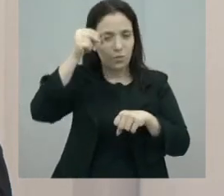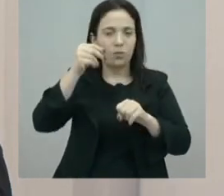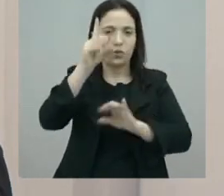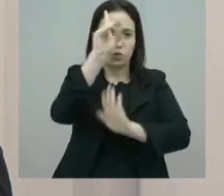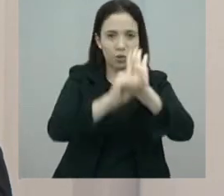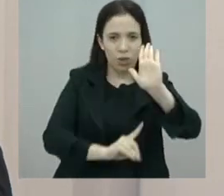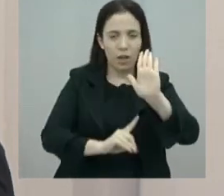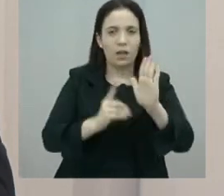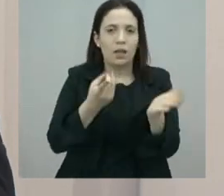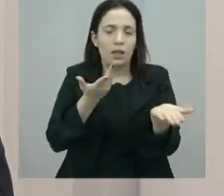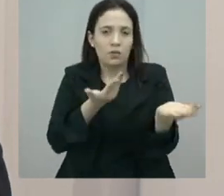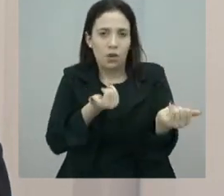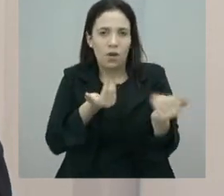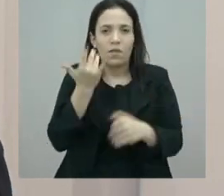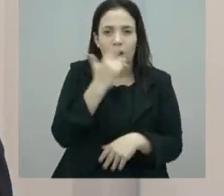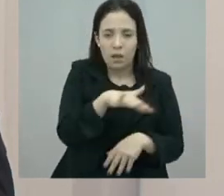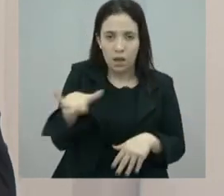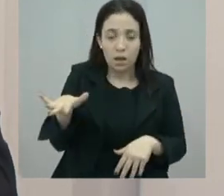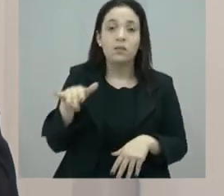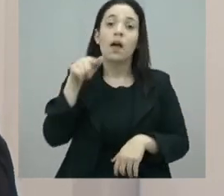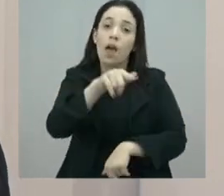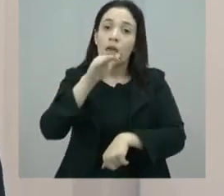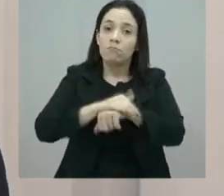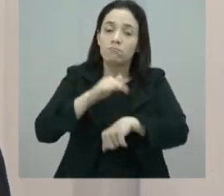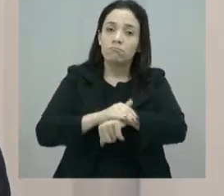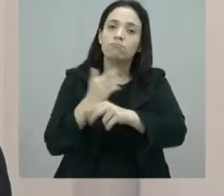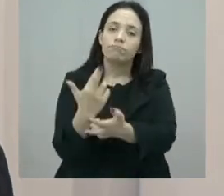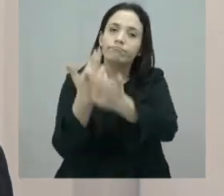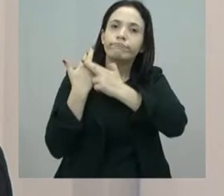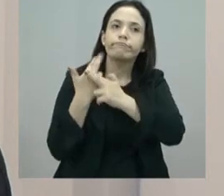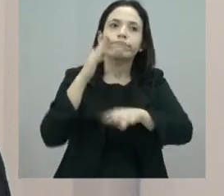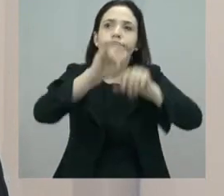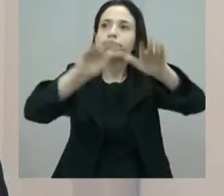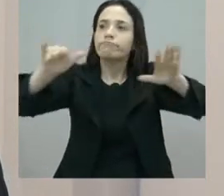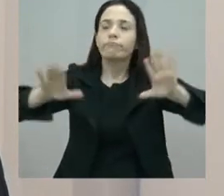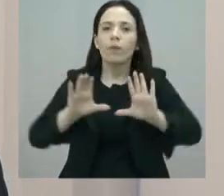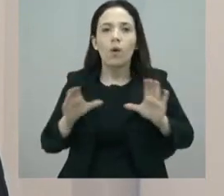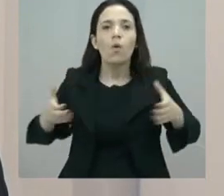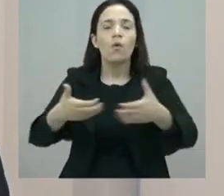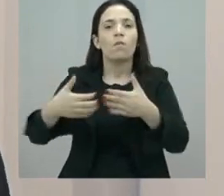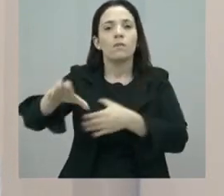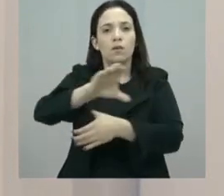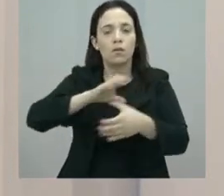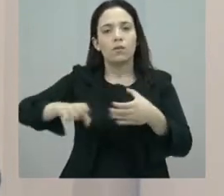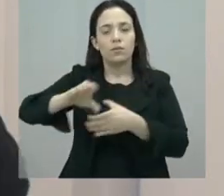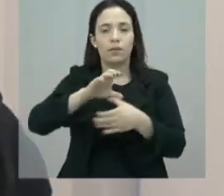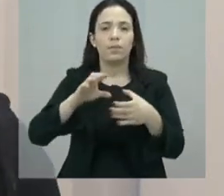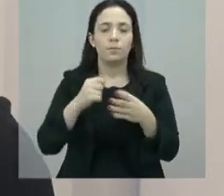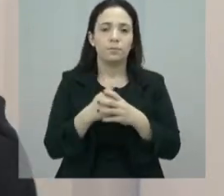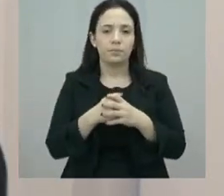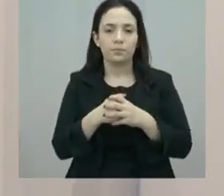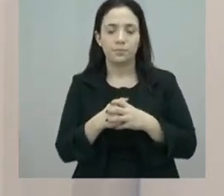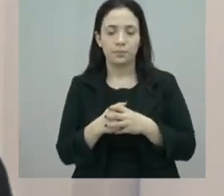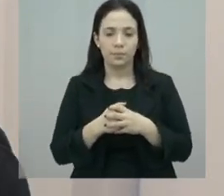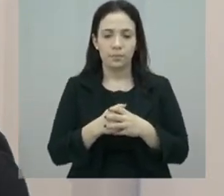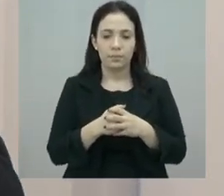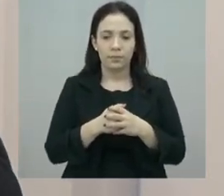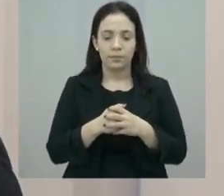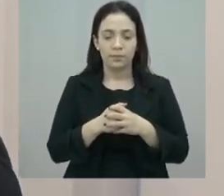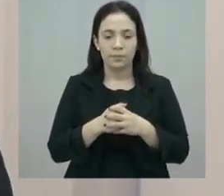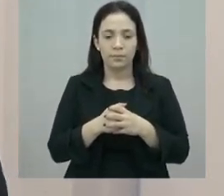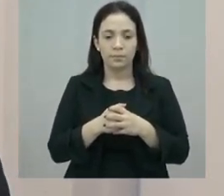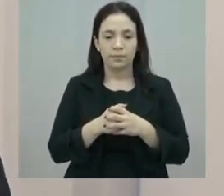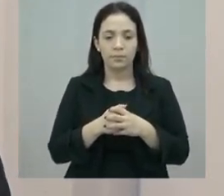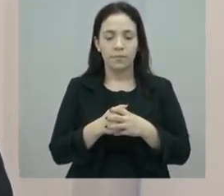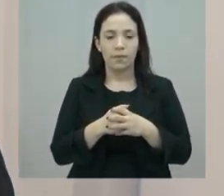deve ser o órgão que deve puxar a instituição desse comitê de gestão colegiada da rede de apoio e de cuidado